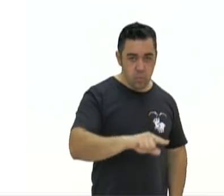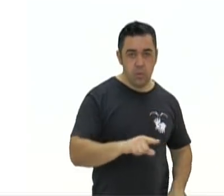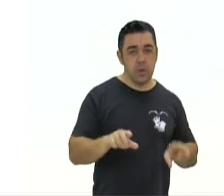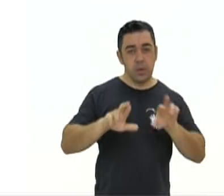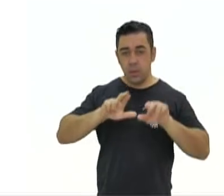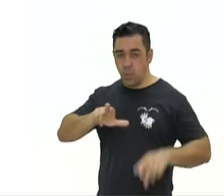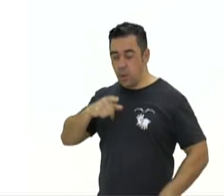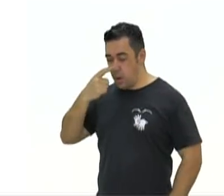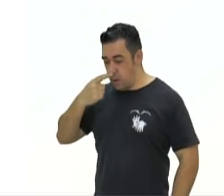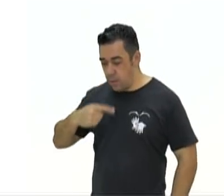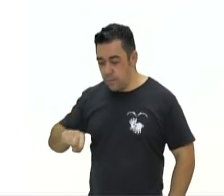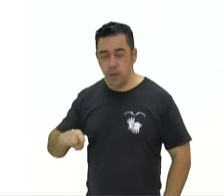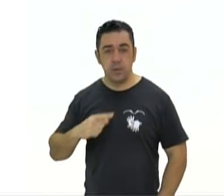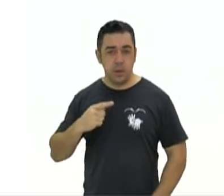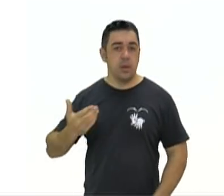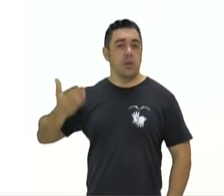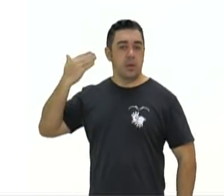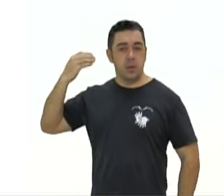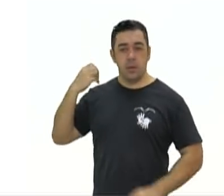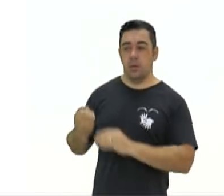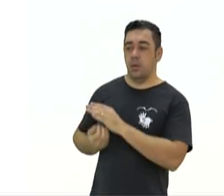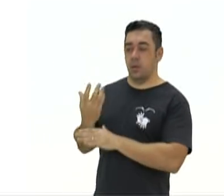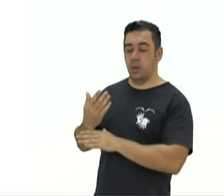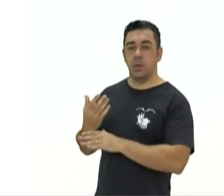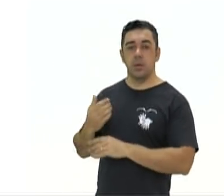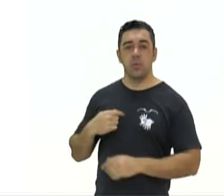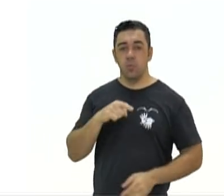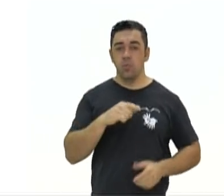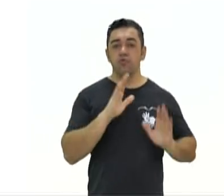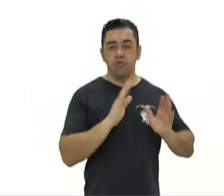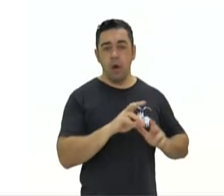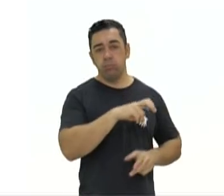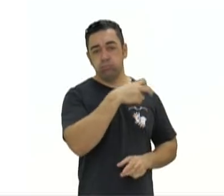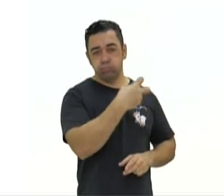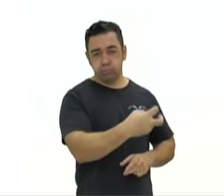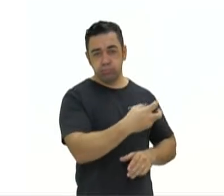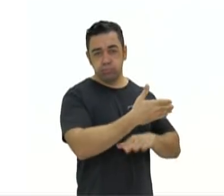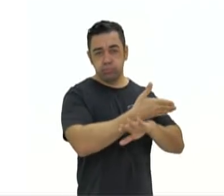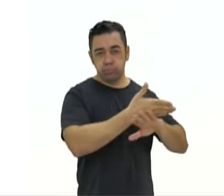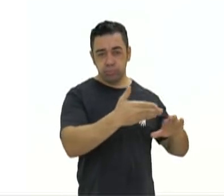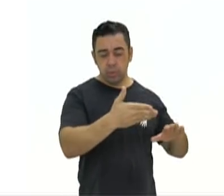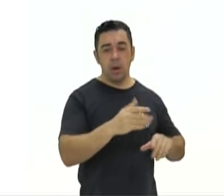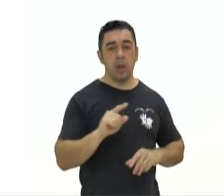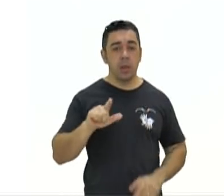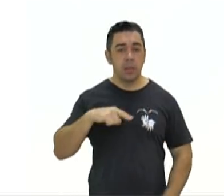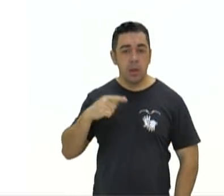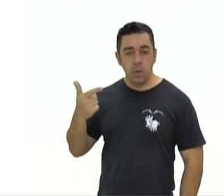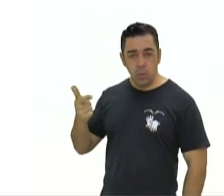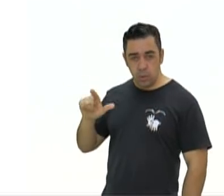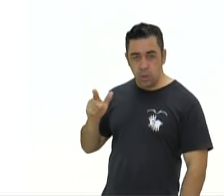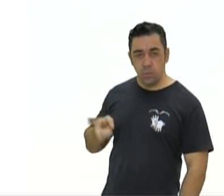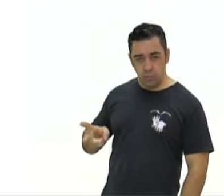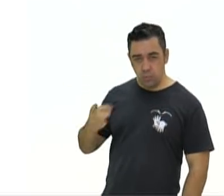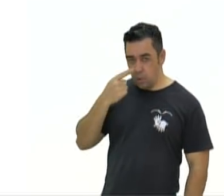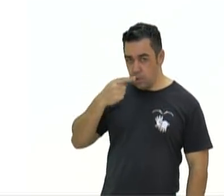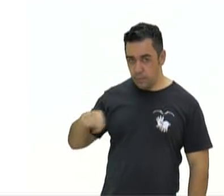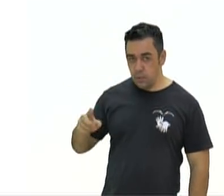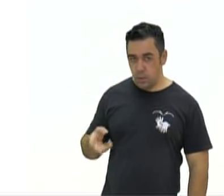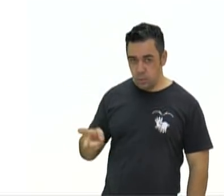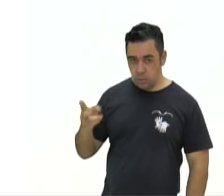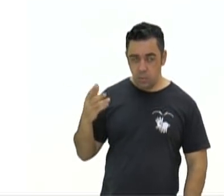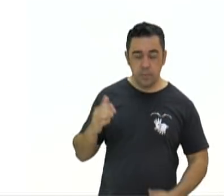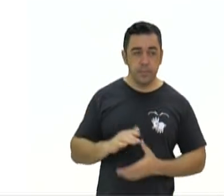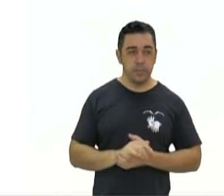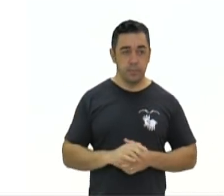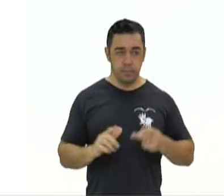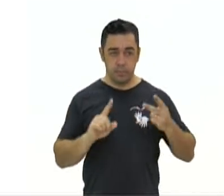duas espécies, uma que já foi extinta e outra que a gente ainda tem que preservar, senão vai ser extinta também, né? A segunda situação